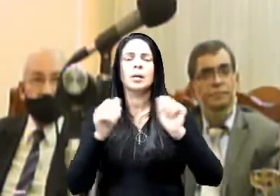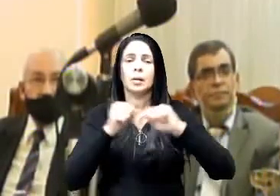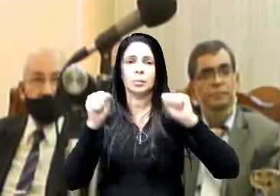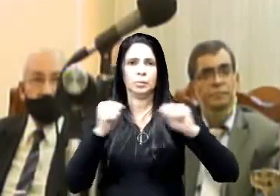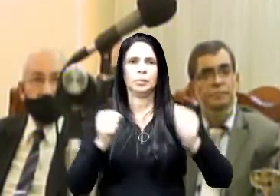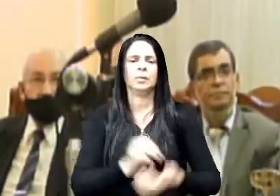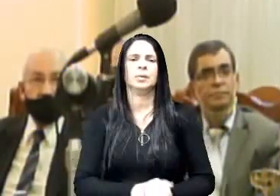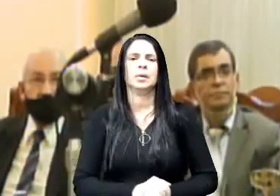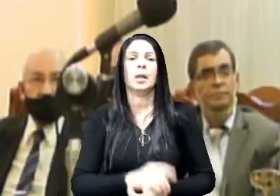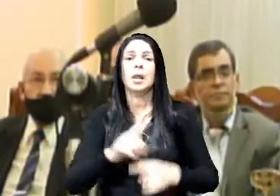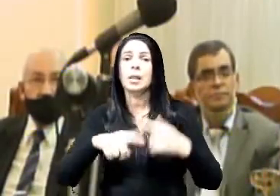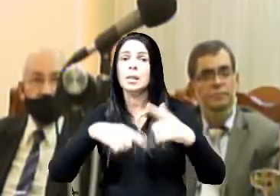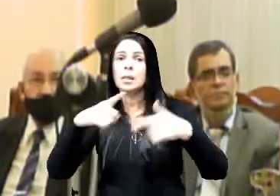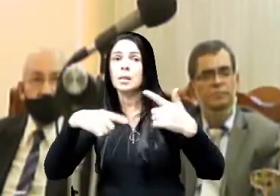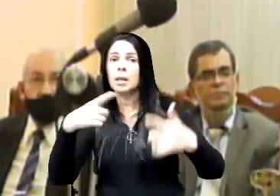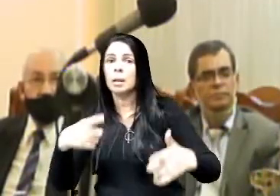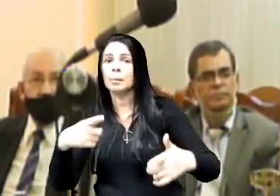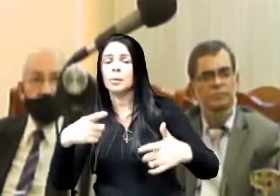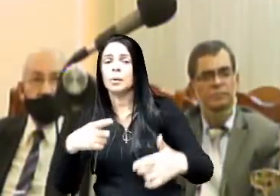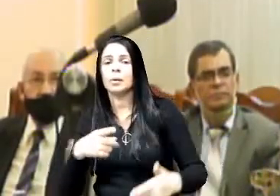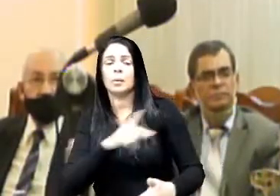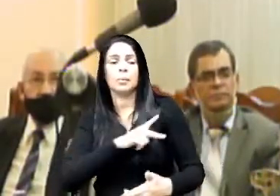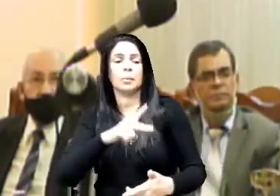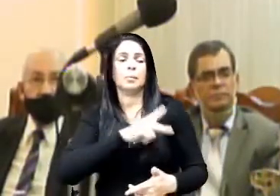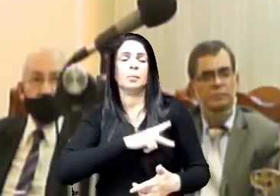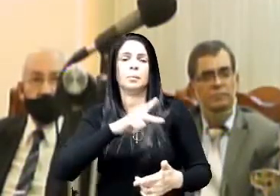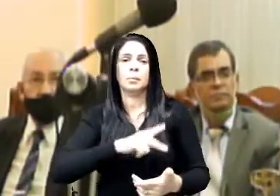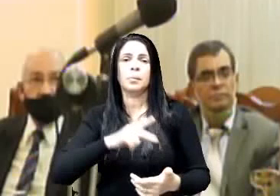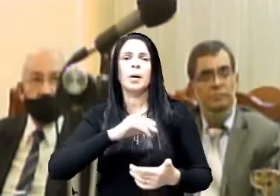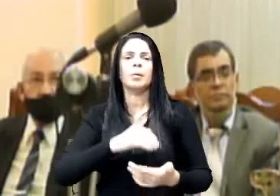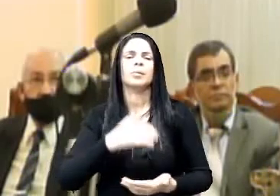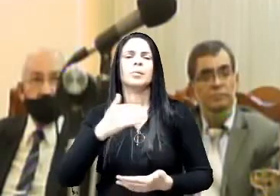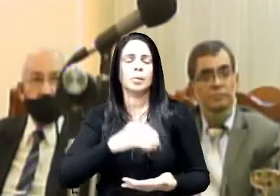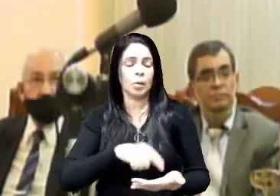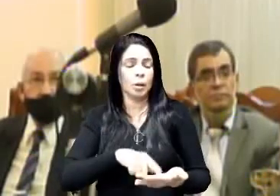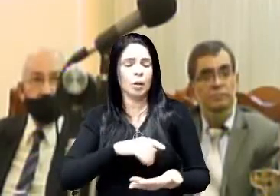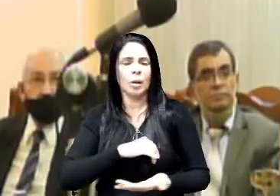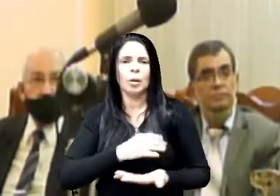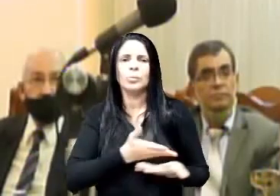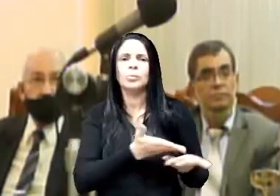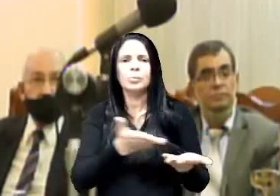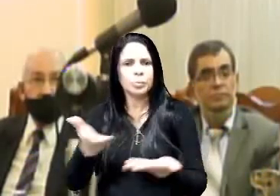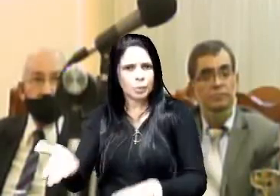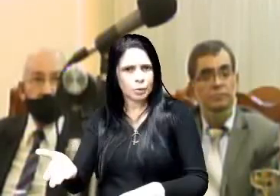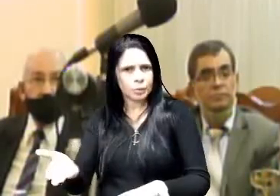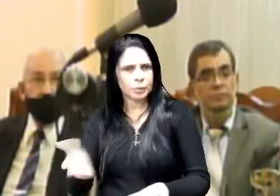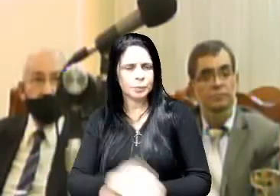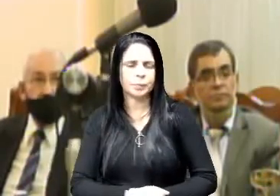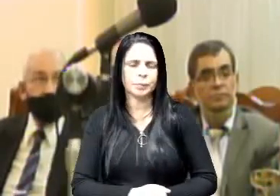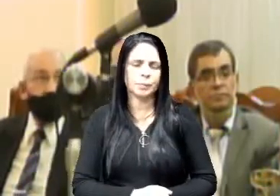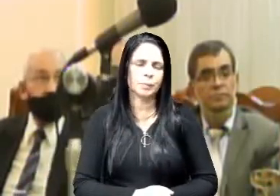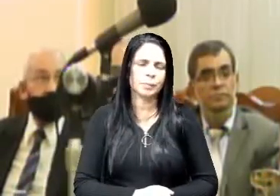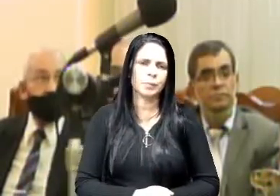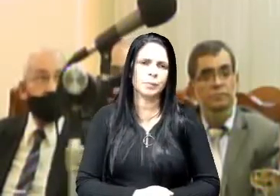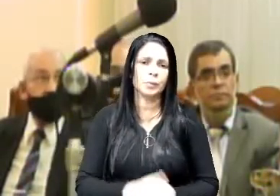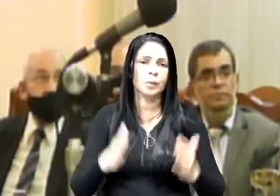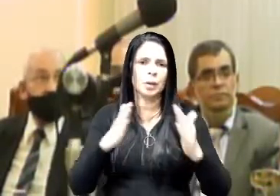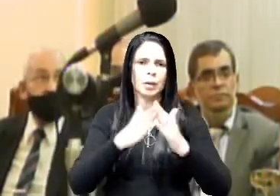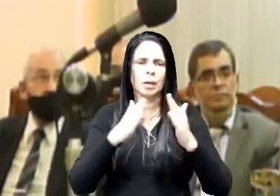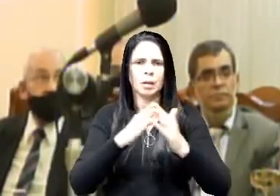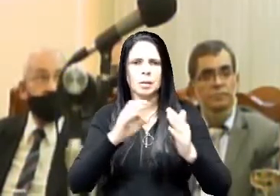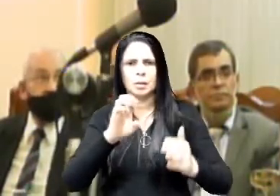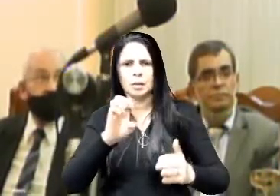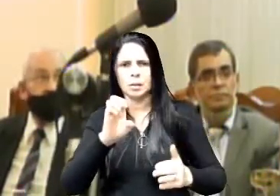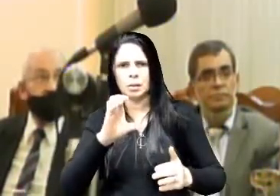Aleluia. Depois lá na frente ele escreve e diz assim: eu saúdo os da casa de César.